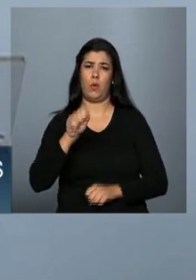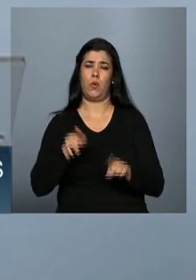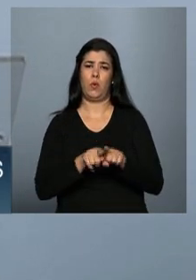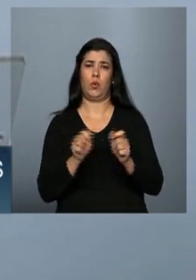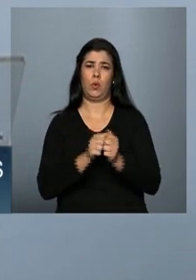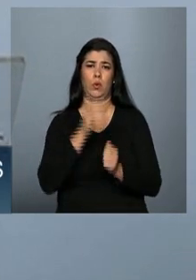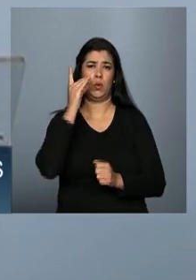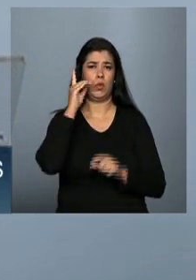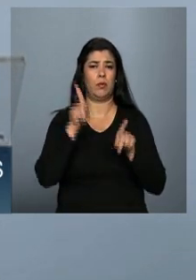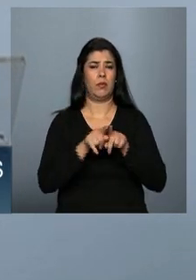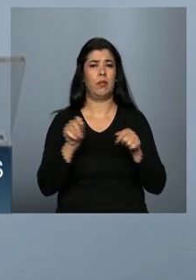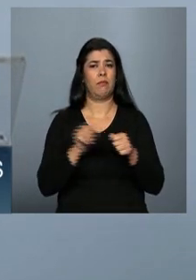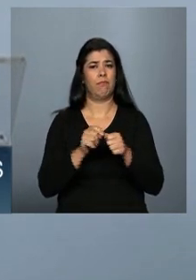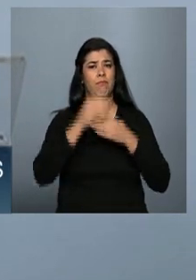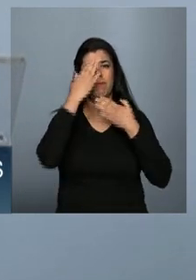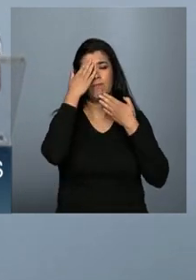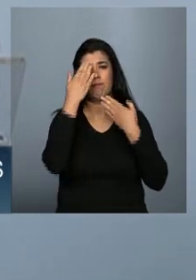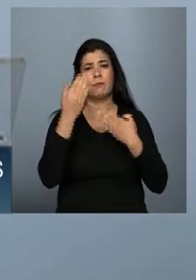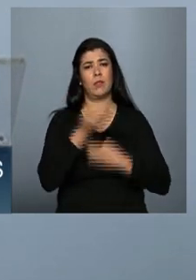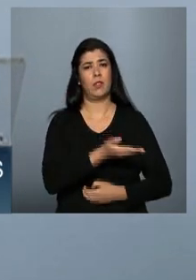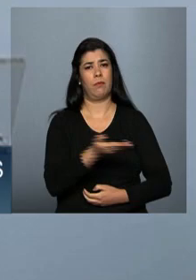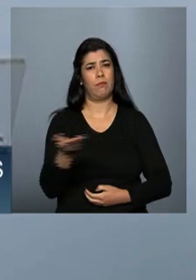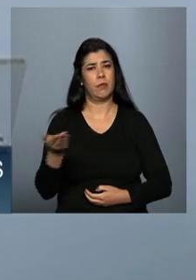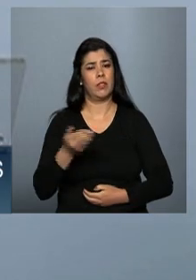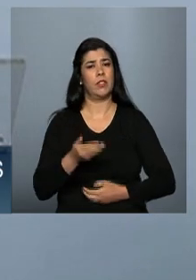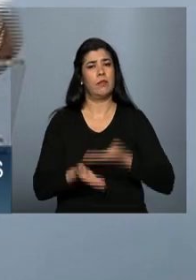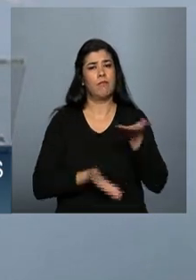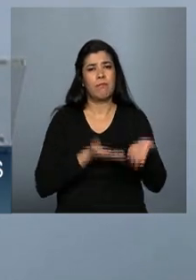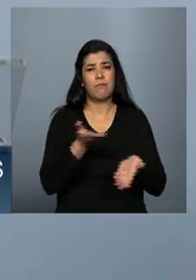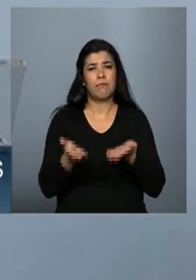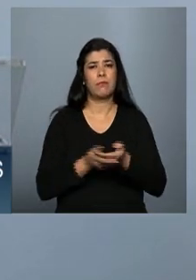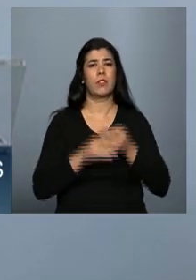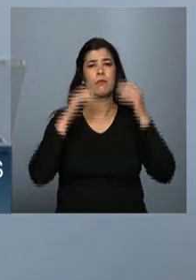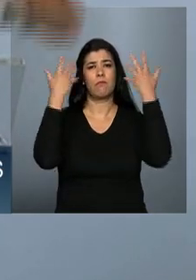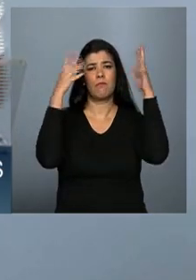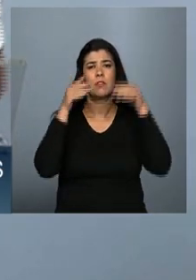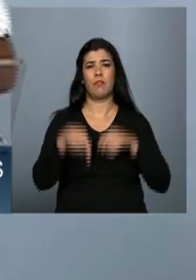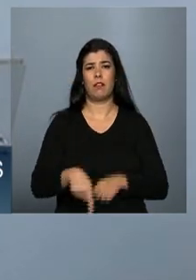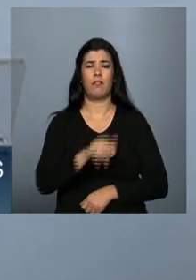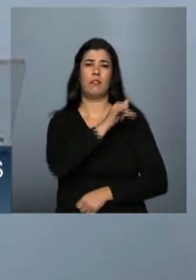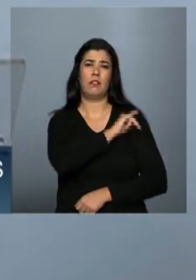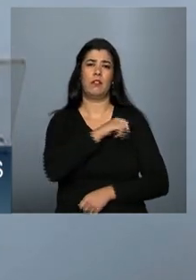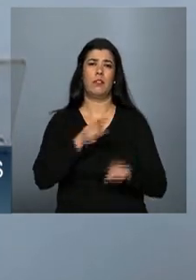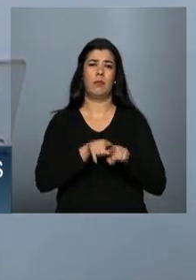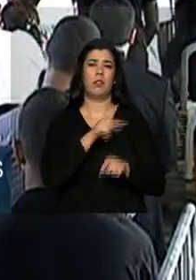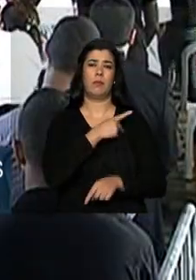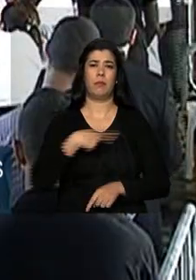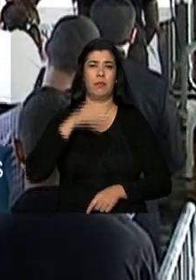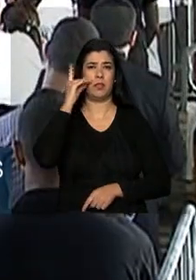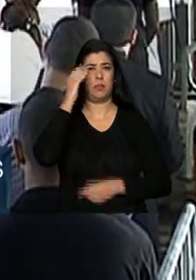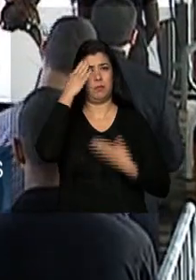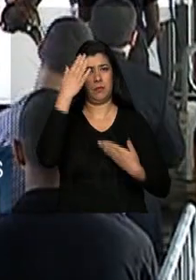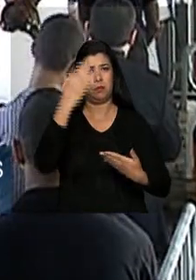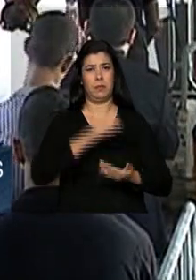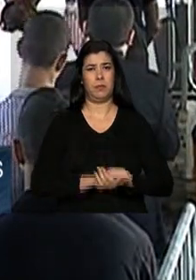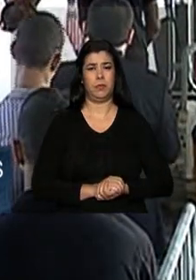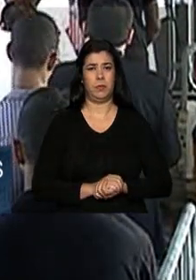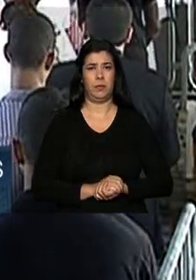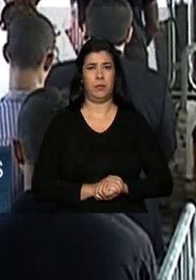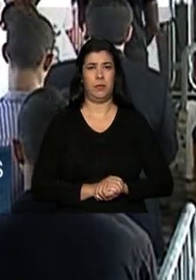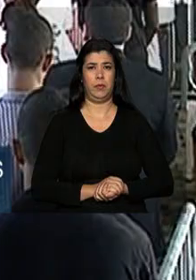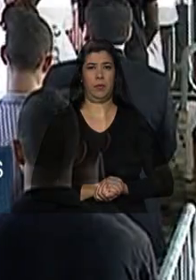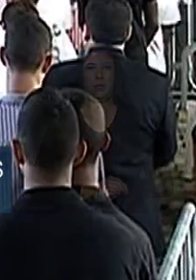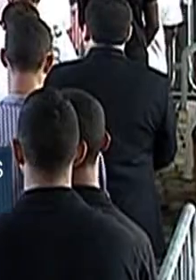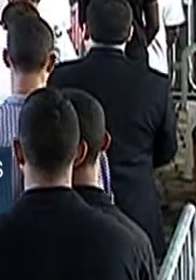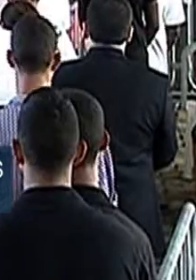nosso muito obrigado por mais esse carinho com essa cidade. Viva o Rio de Janeiro, viva a presidenta Dilma.